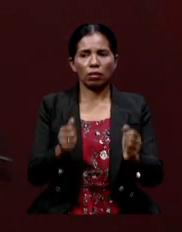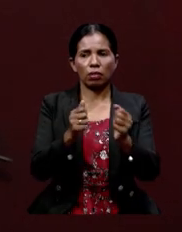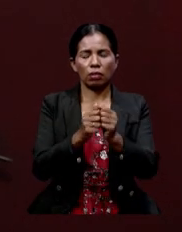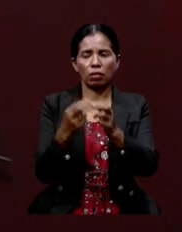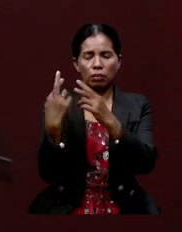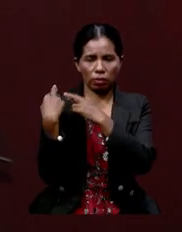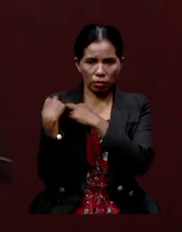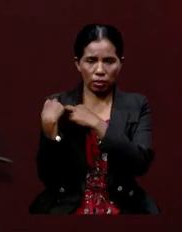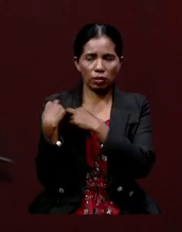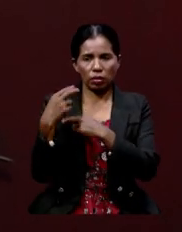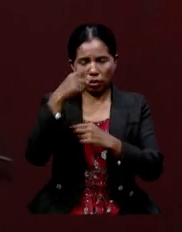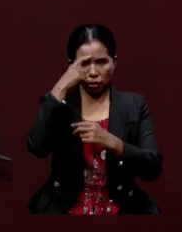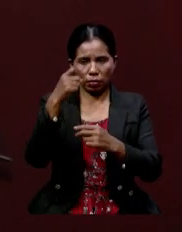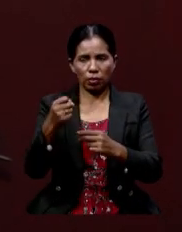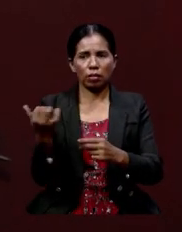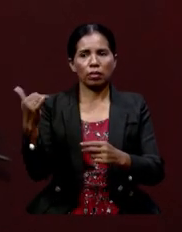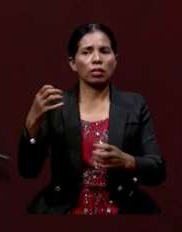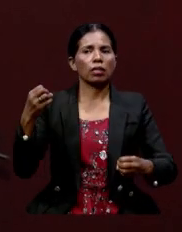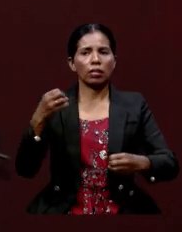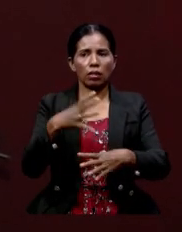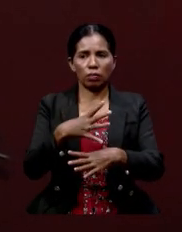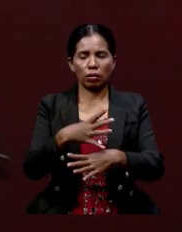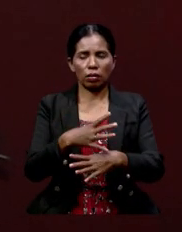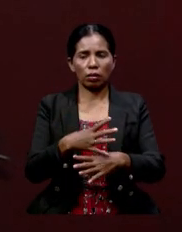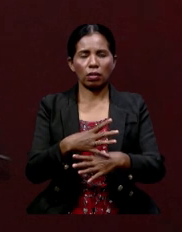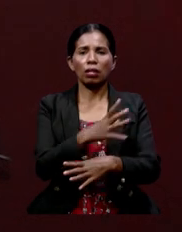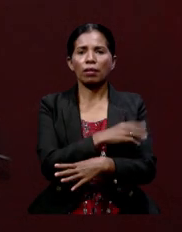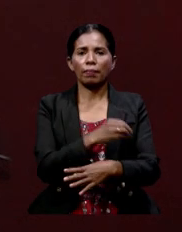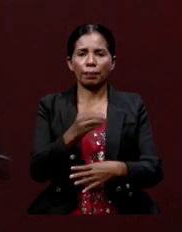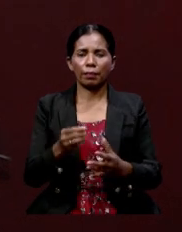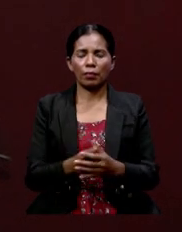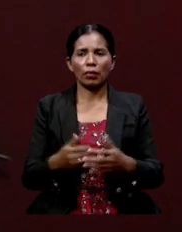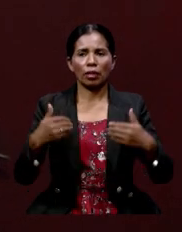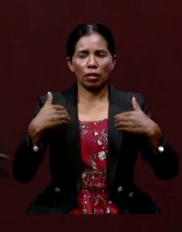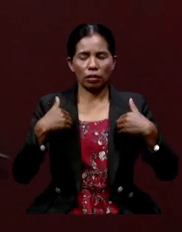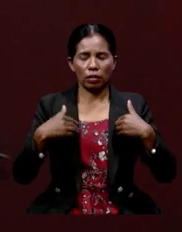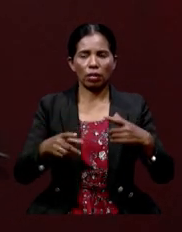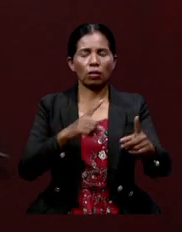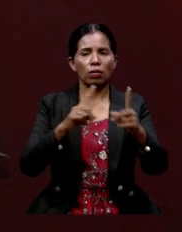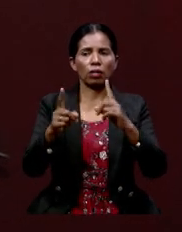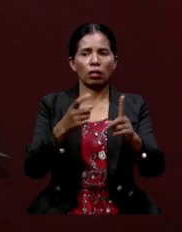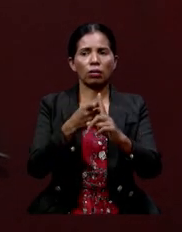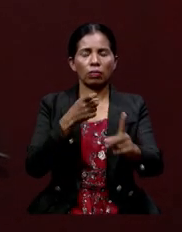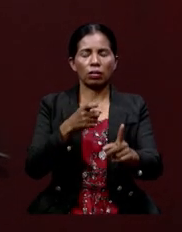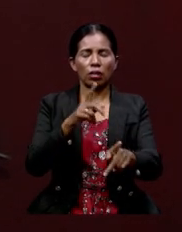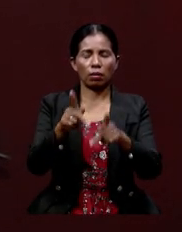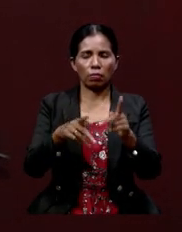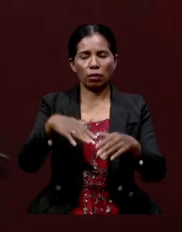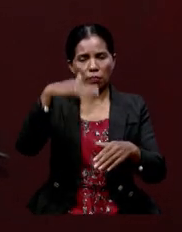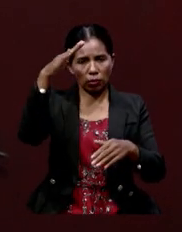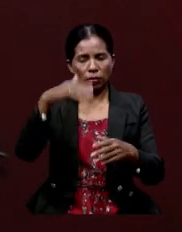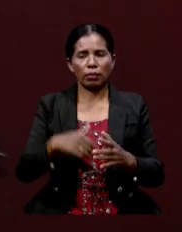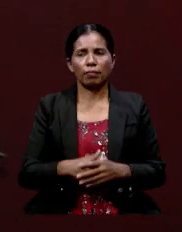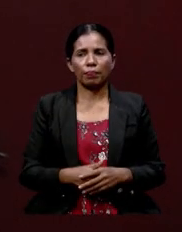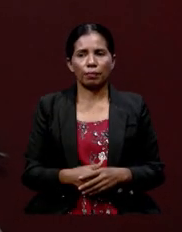corresponsivo, tamba sirata o nga o que ta iha intervenção você ma boa truma. E de nem